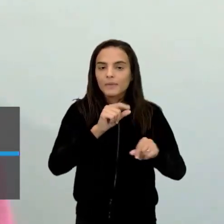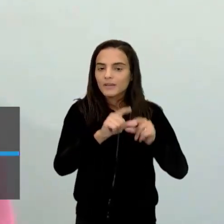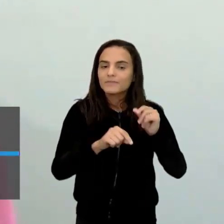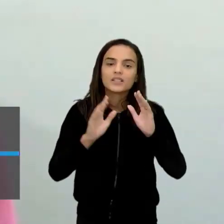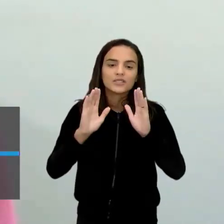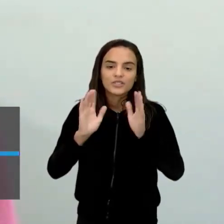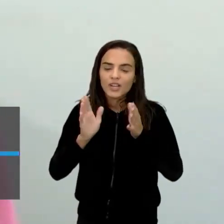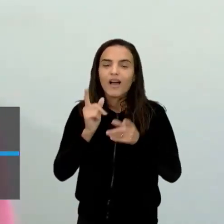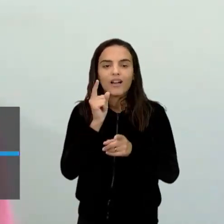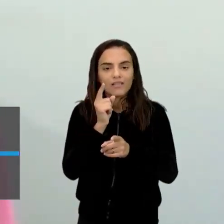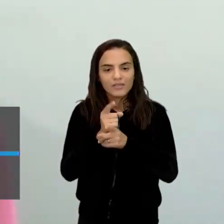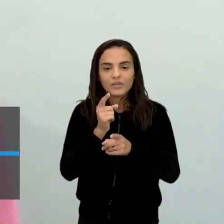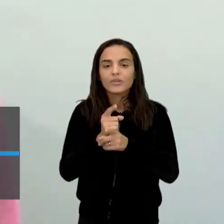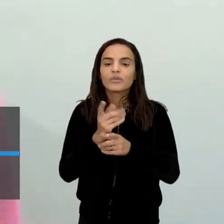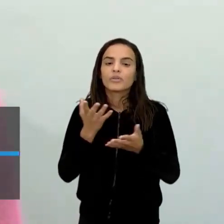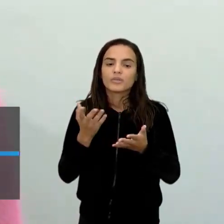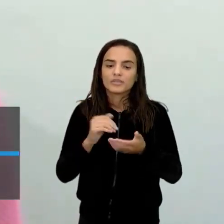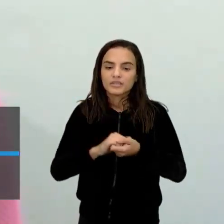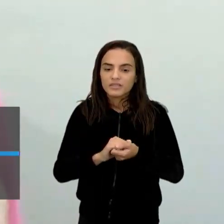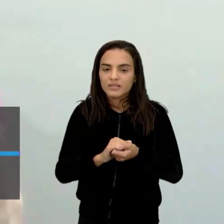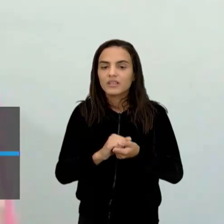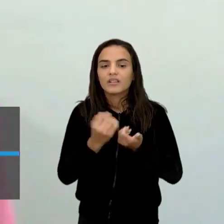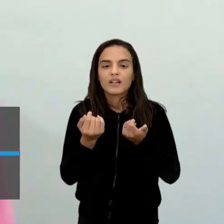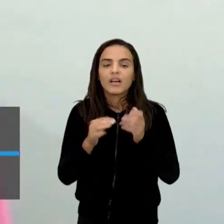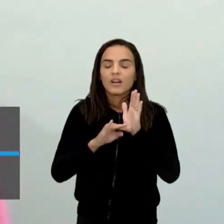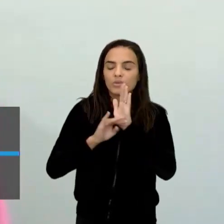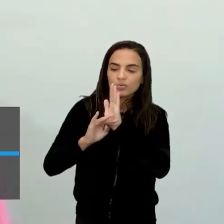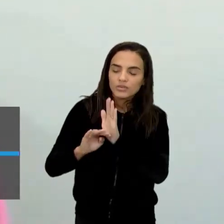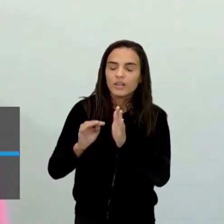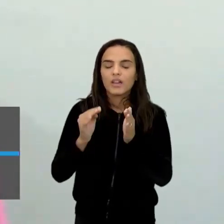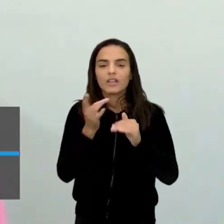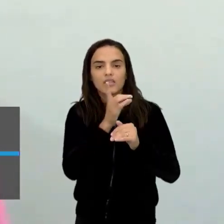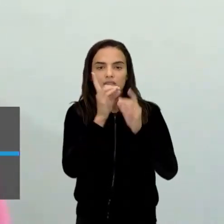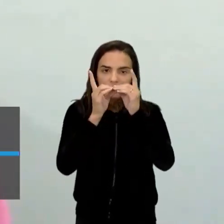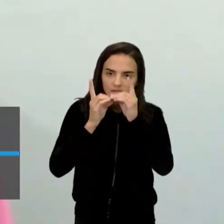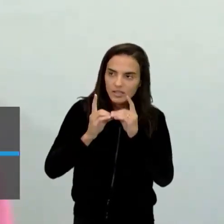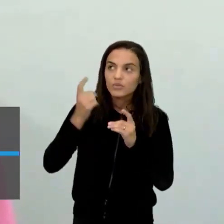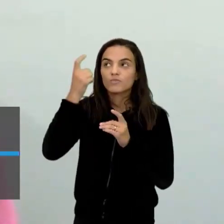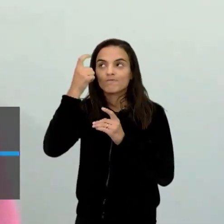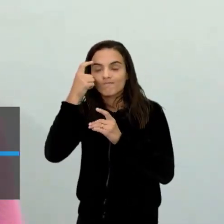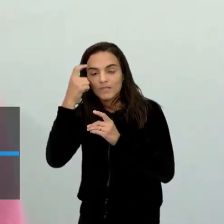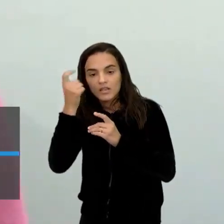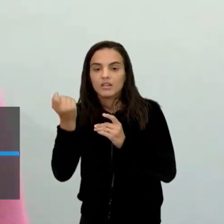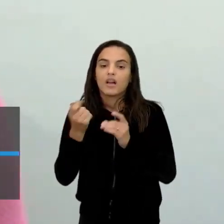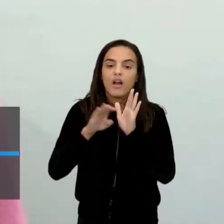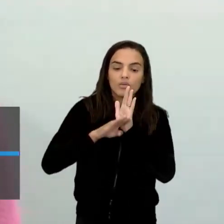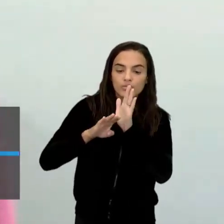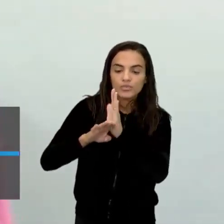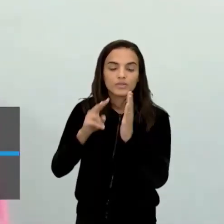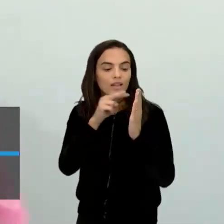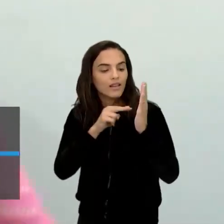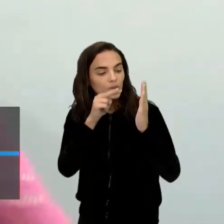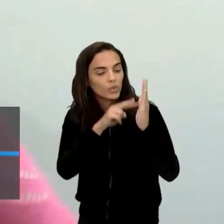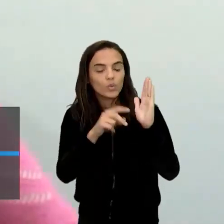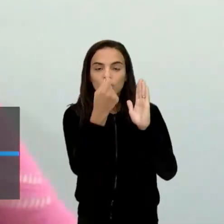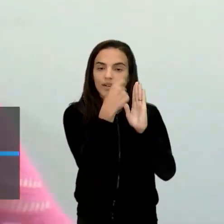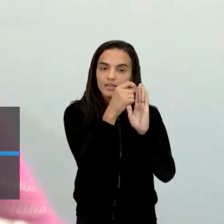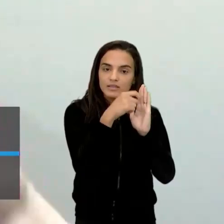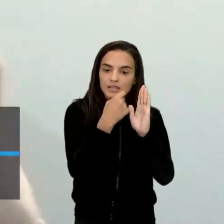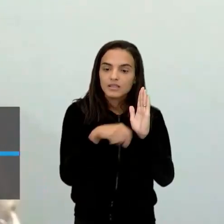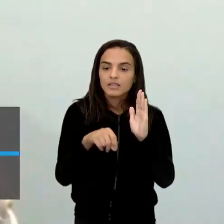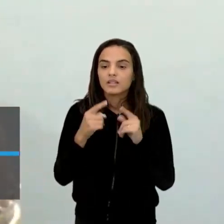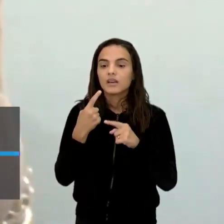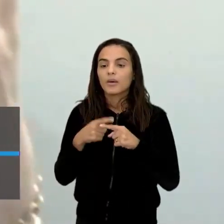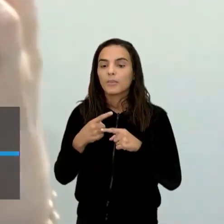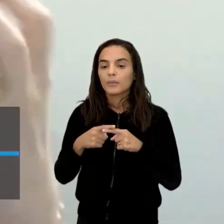que que ajuda a deficiente intelectual, que auxilia na questão da leitura e da escrita. Por quê? Porque